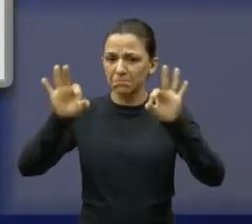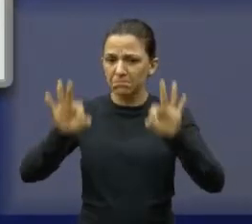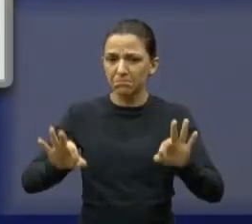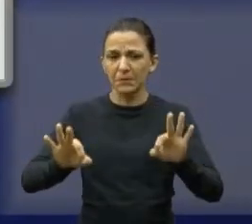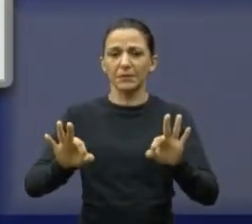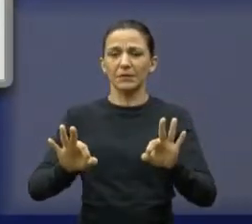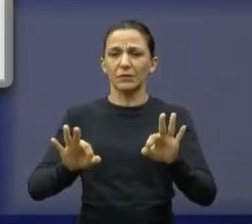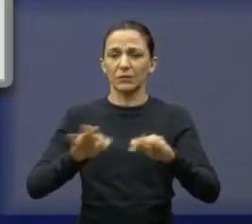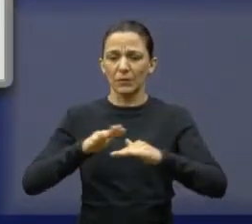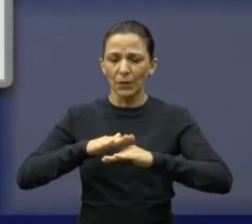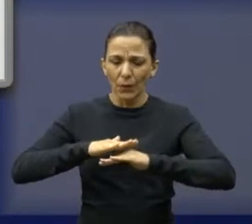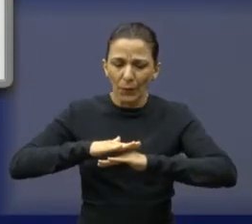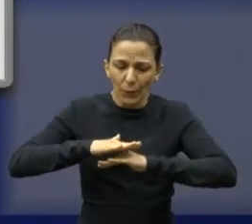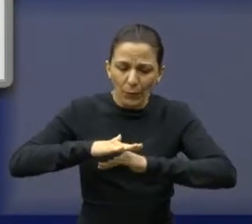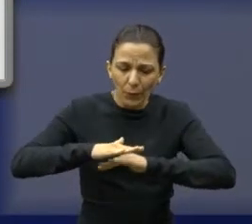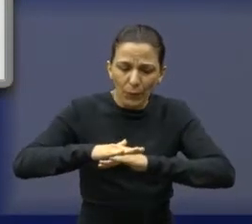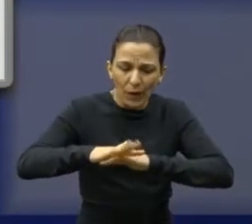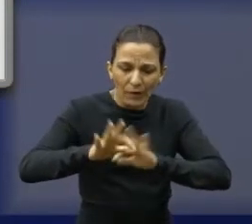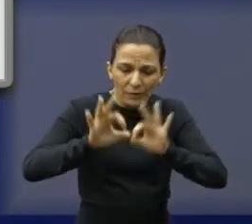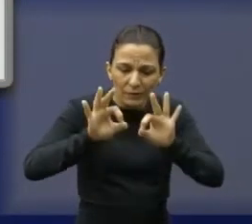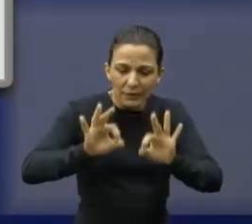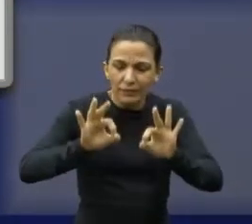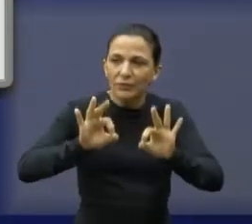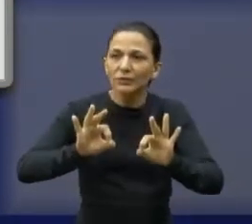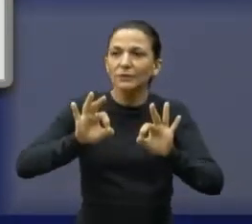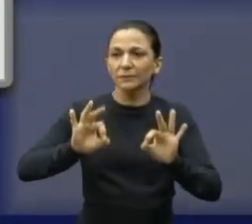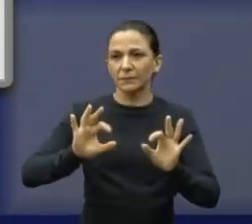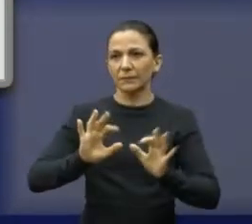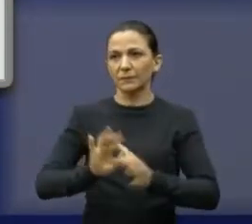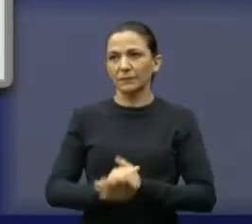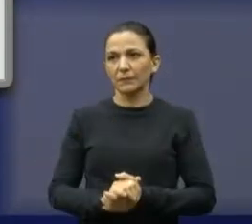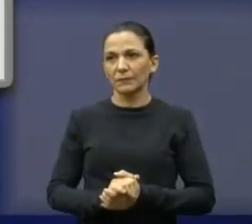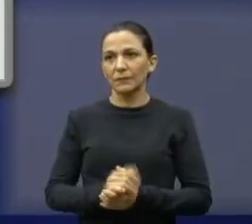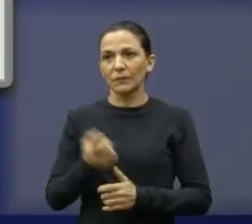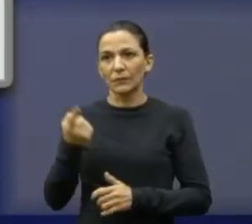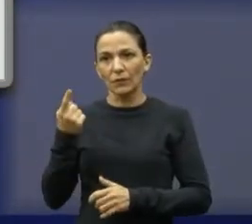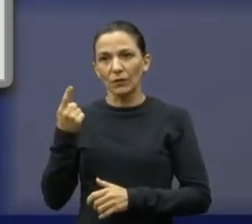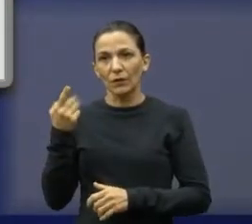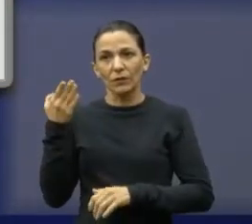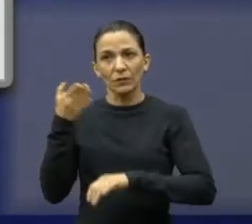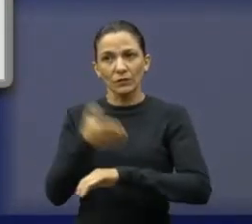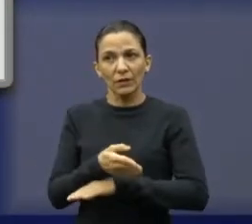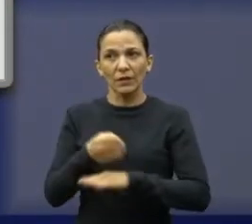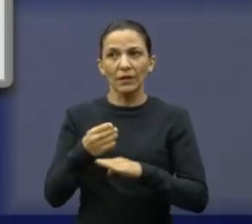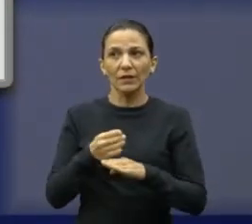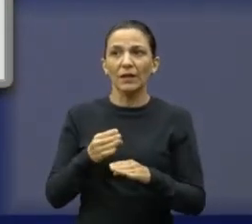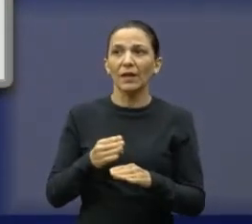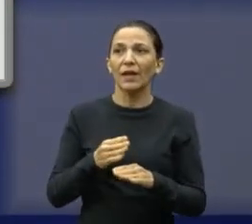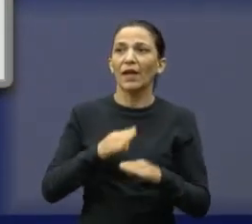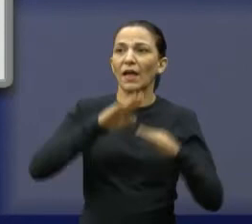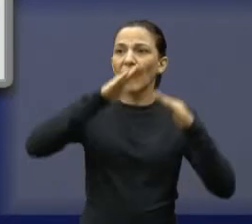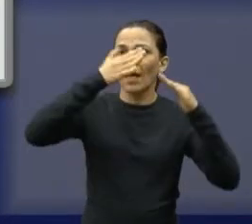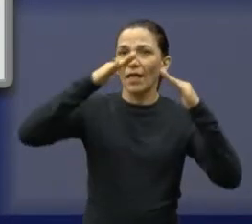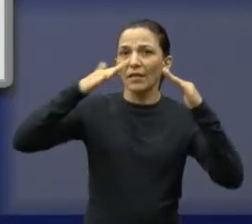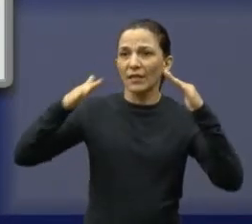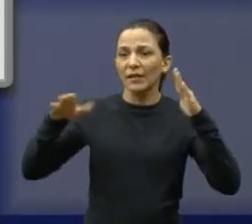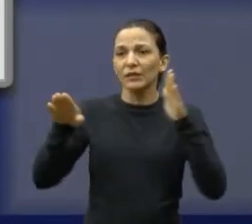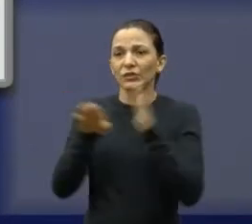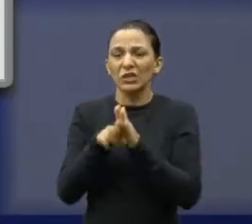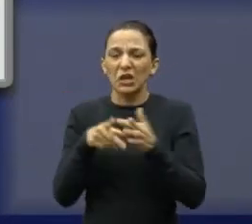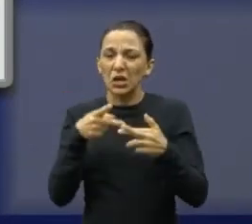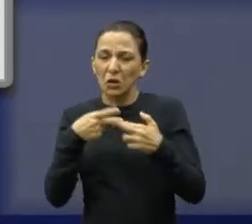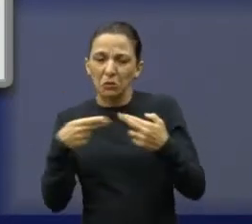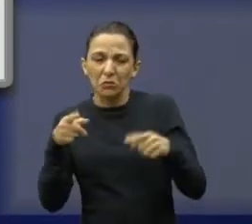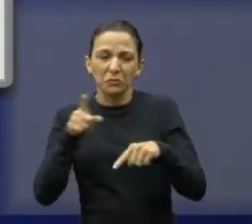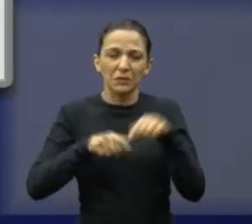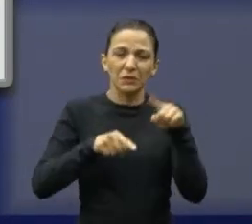limpo, nivelado o terreno, coisa e tal. Hoje eu fui lá de novo, começou a chegar umas telhas lá. Alguém está querendo fazer alguma coisa por ali, certo? Mas